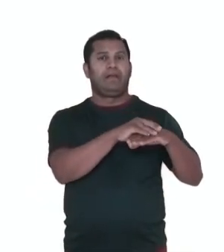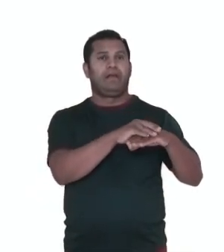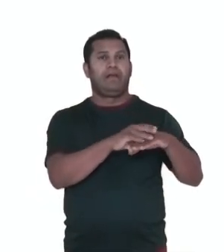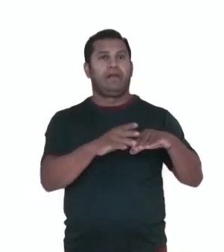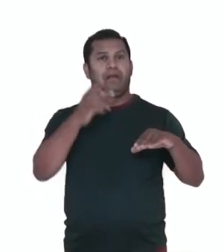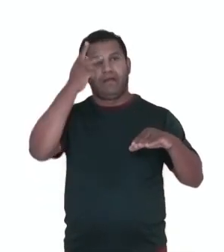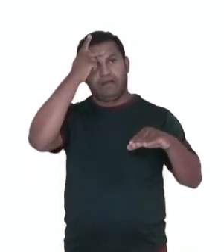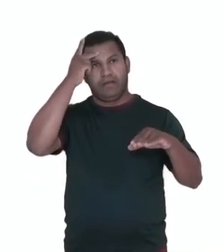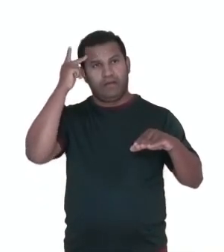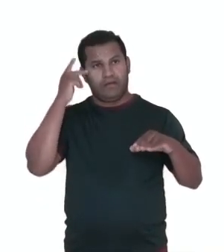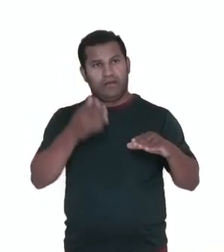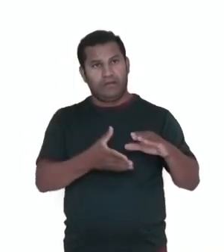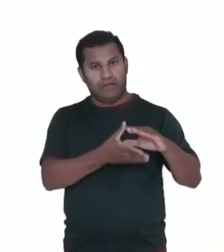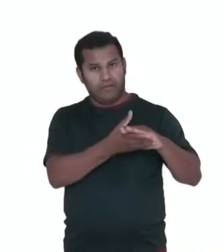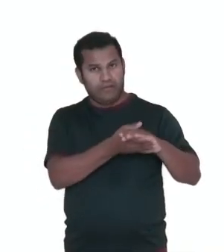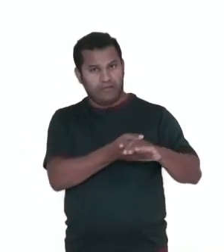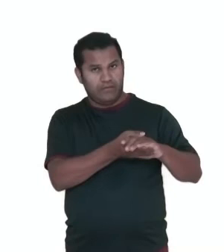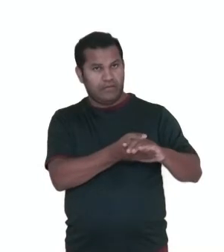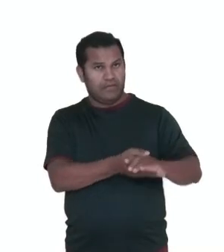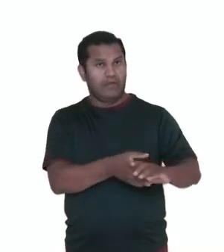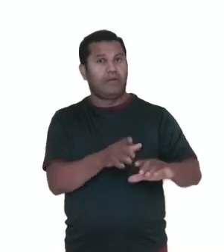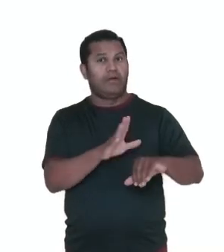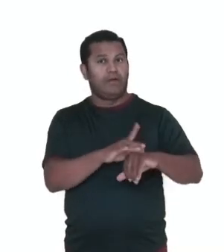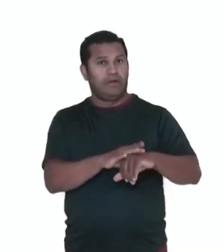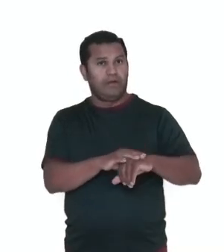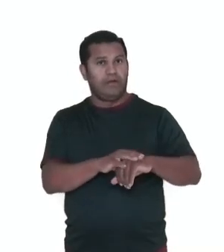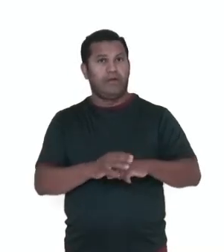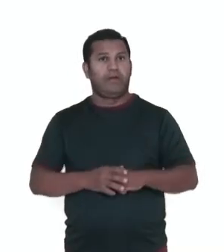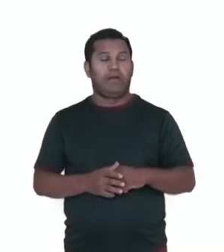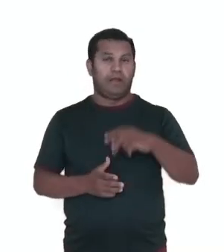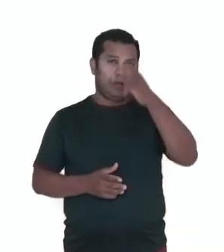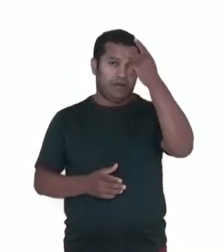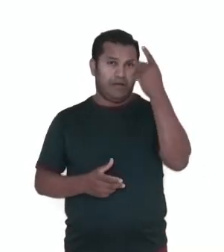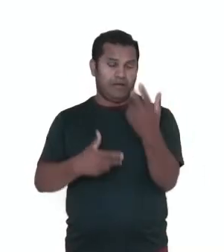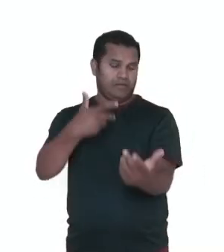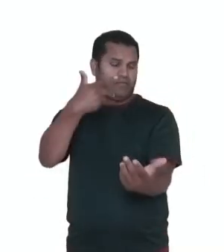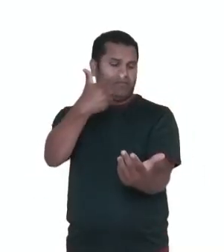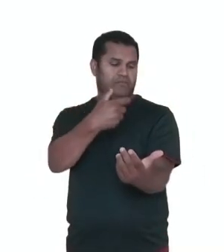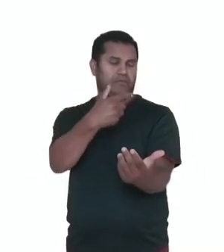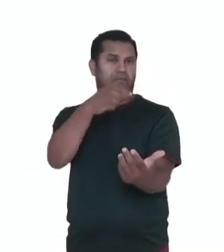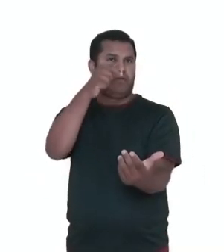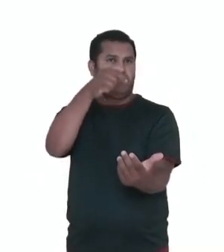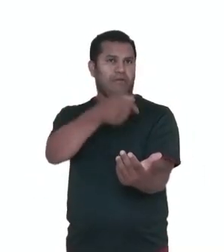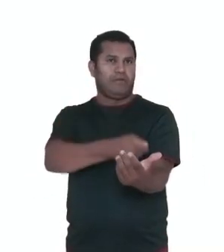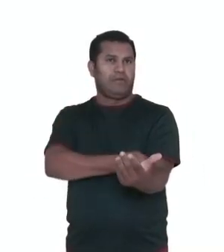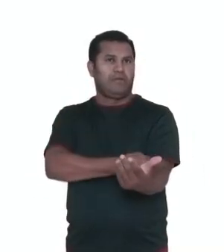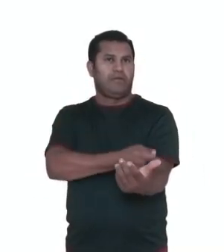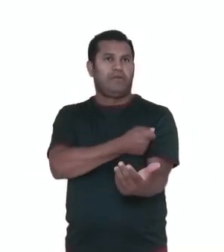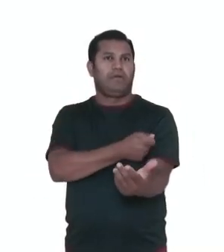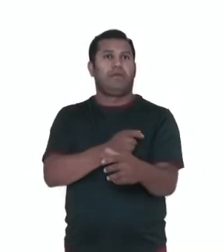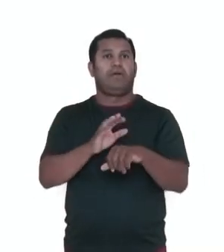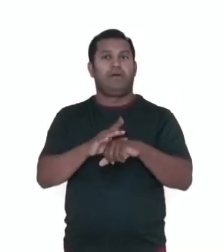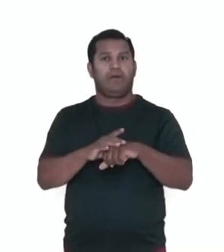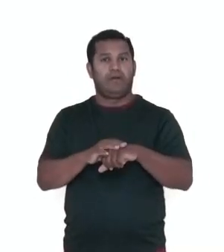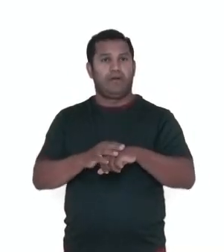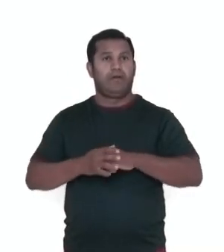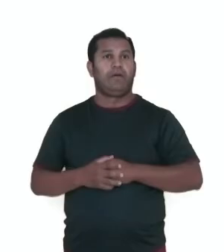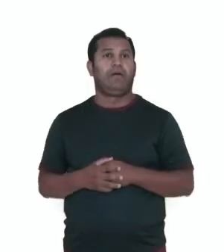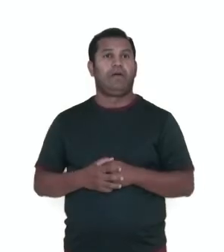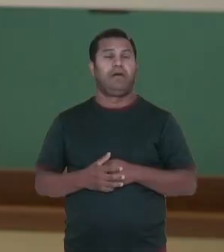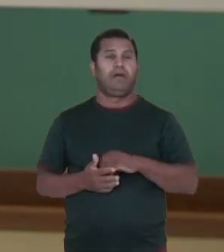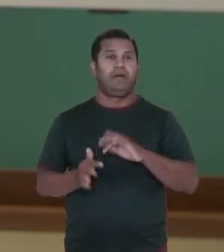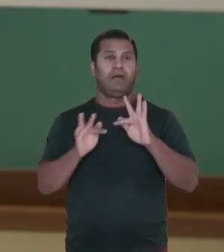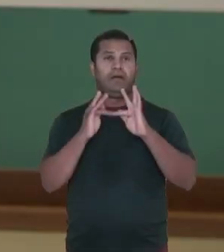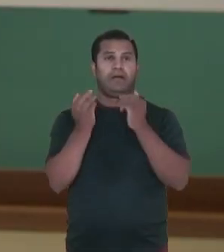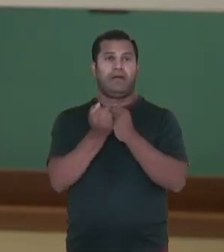segurando a mão de alguém, colocando remédios e pessoas em volta ali do leito, pessoas tão